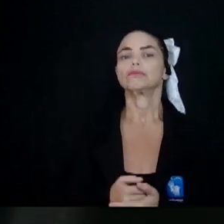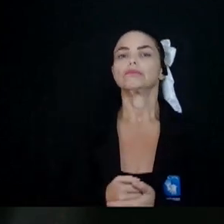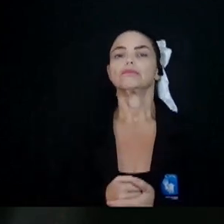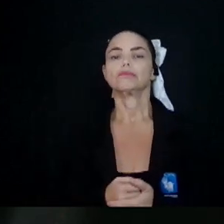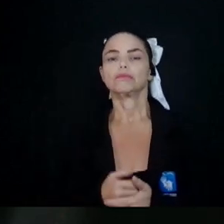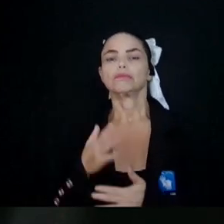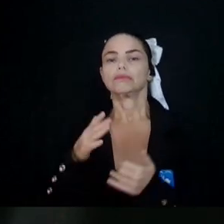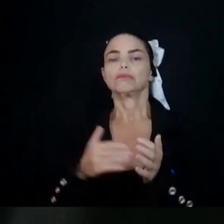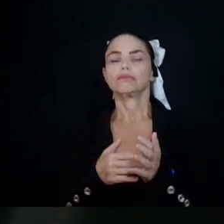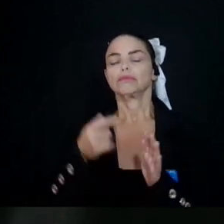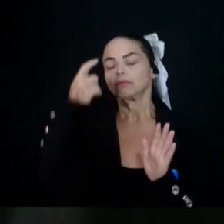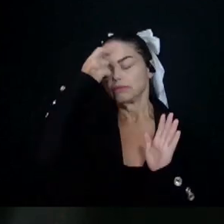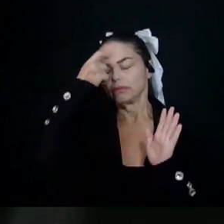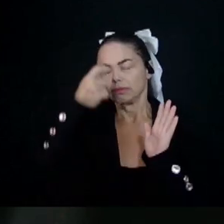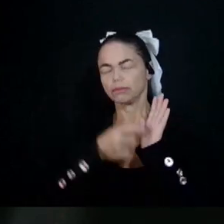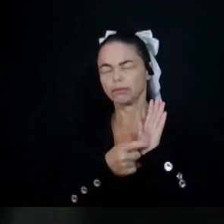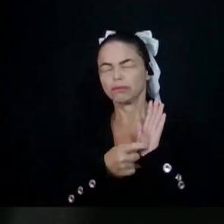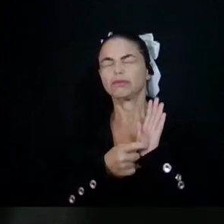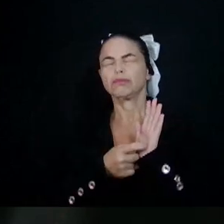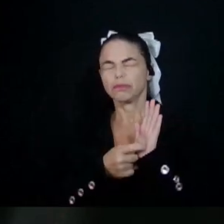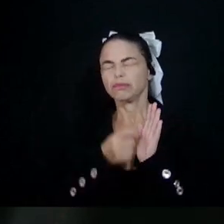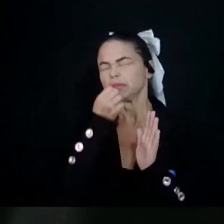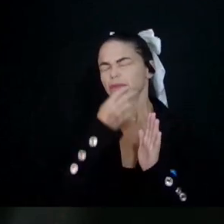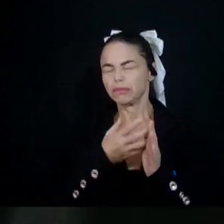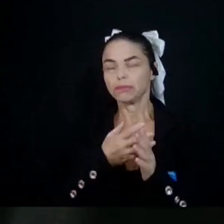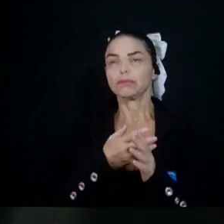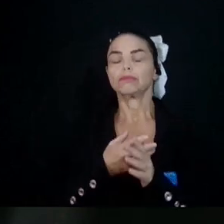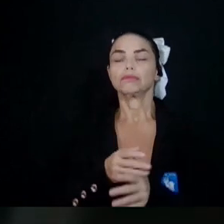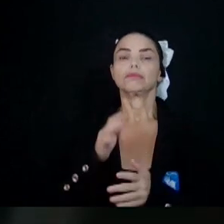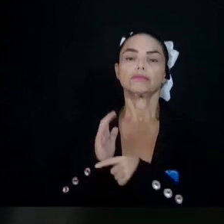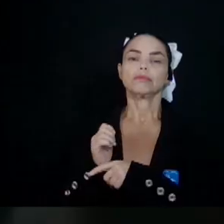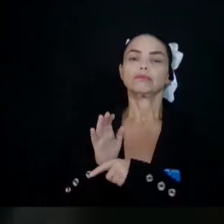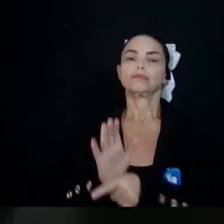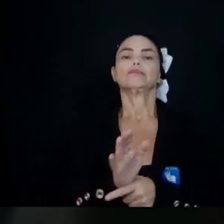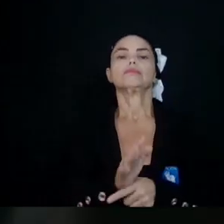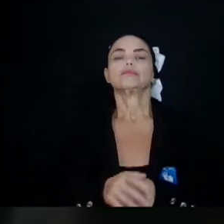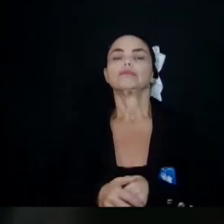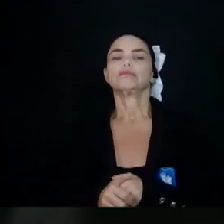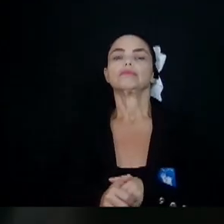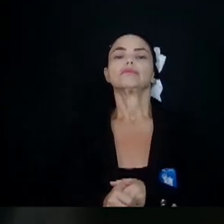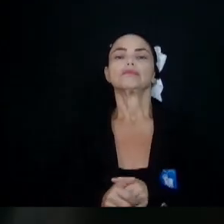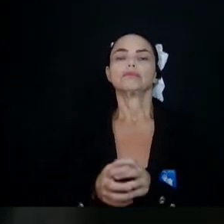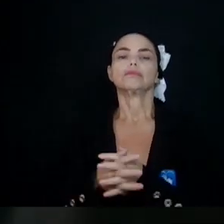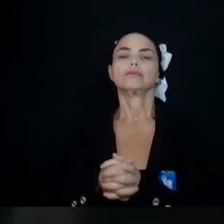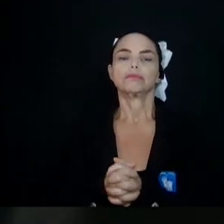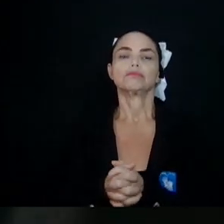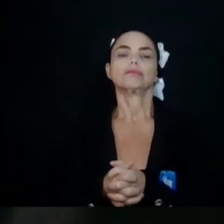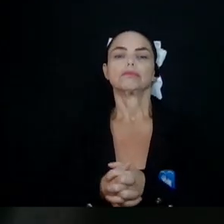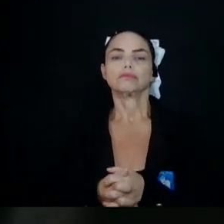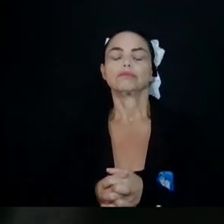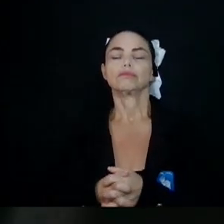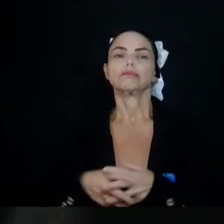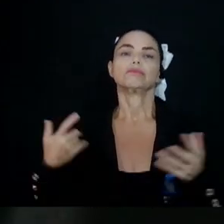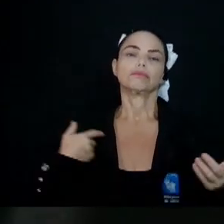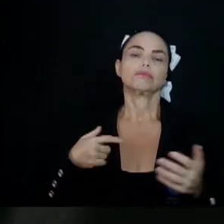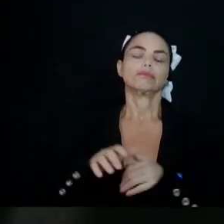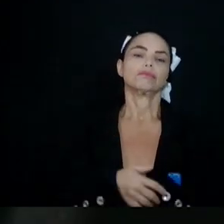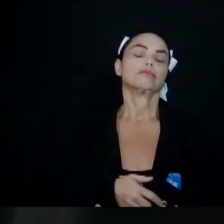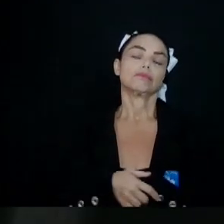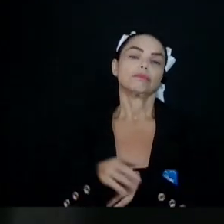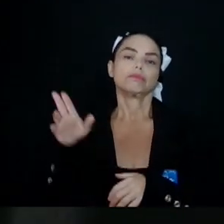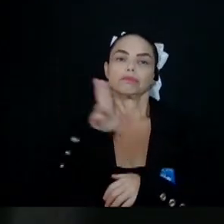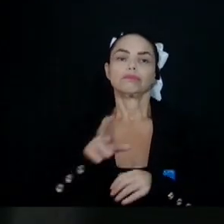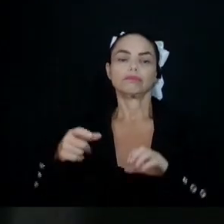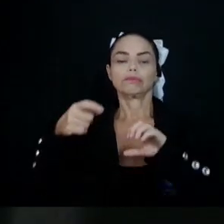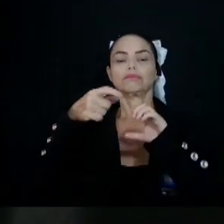a inteligência artificial ela é muito boa, auxilia demais, mas é aquele negócio, né, você usar isso